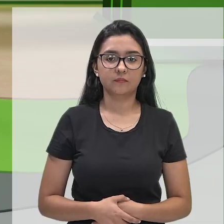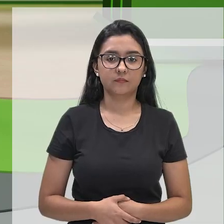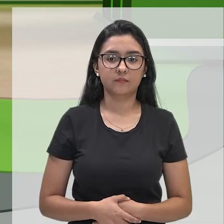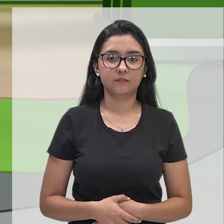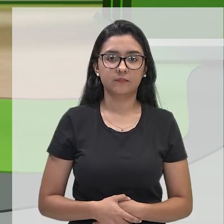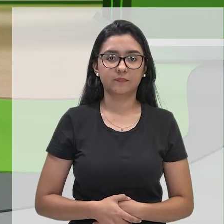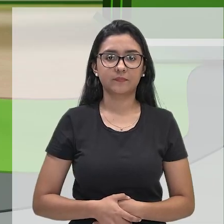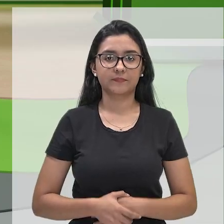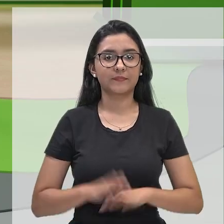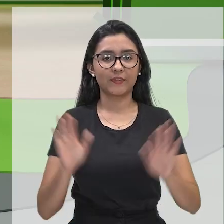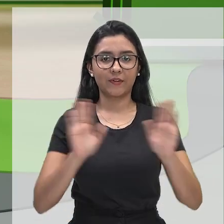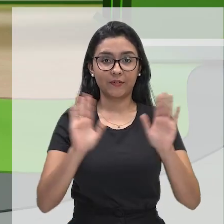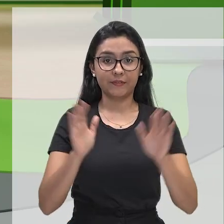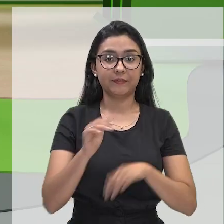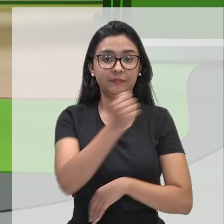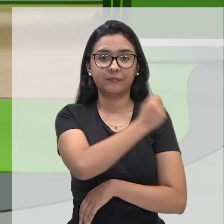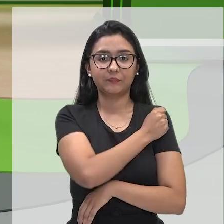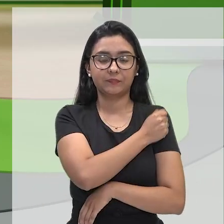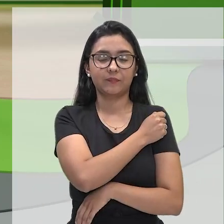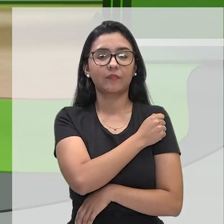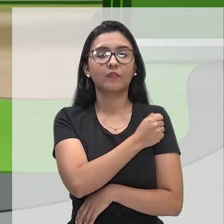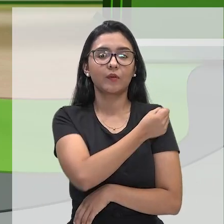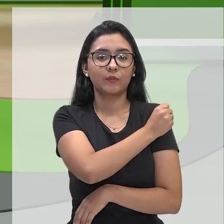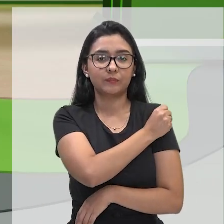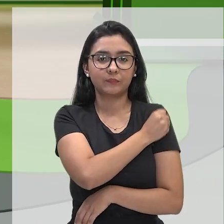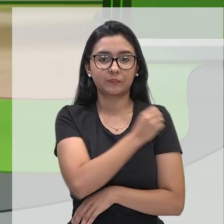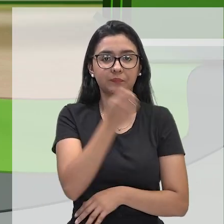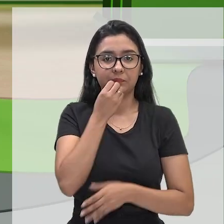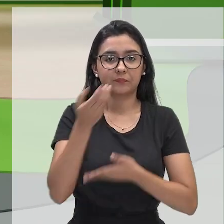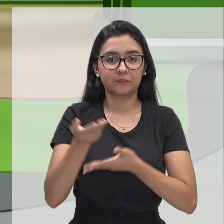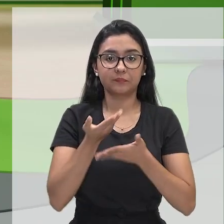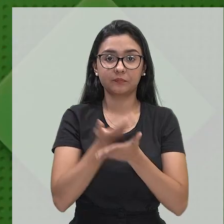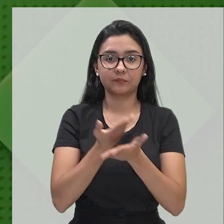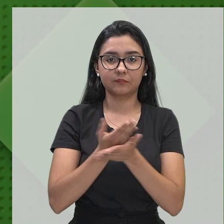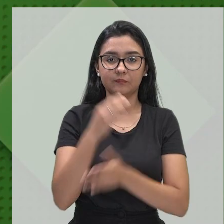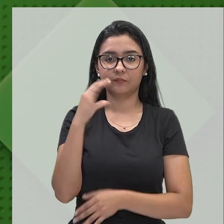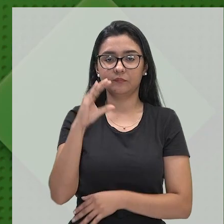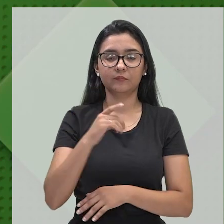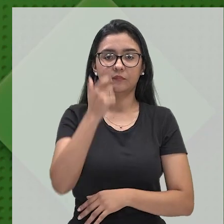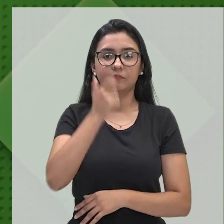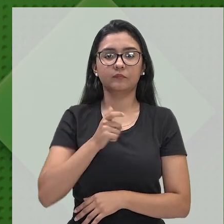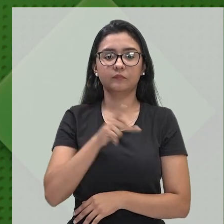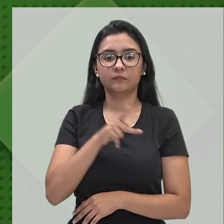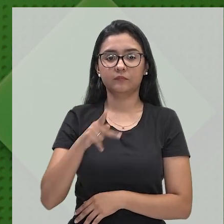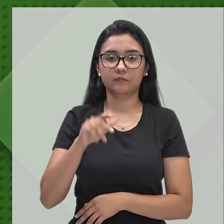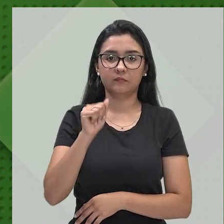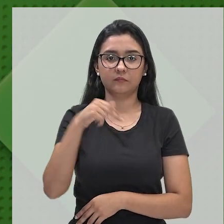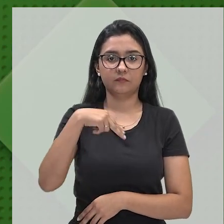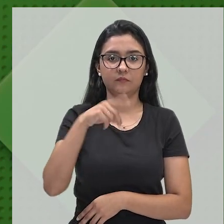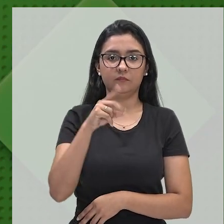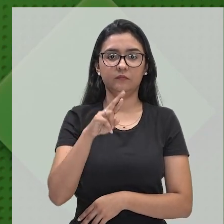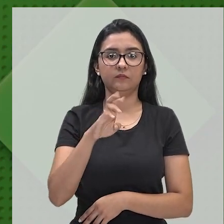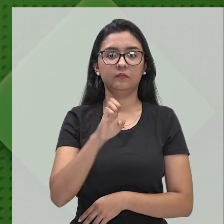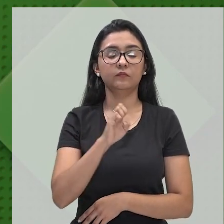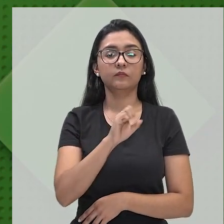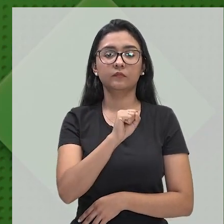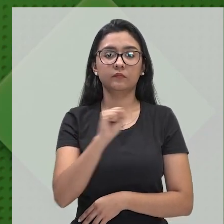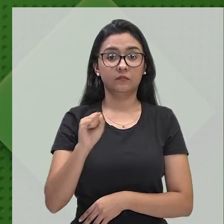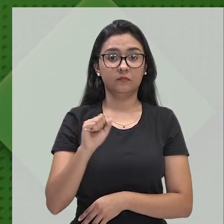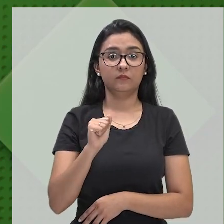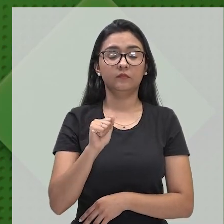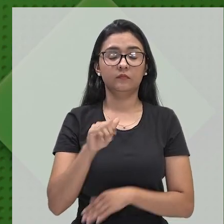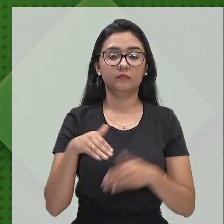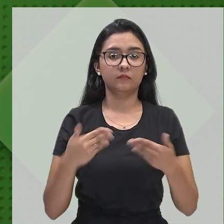Olá, alunos do 8º ano, sejam muito bem-vindos a mais uma aula de ciências. Eu sou a professora Andressa Primavera, de Ciências